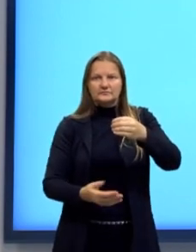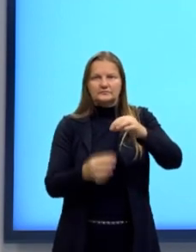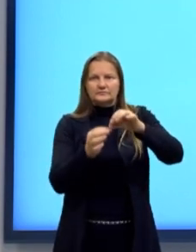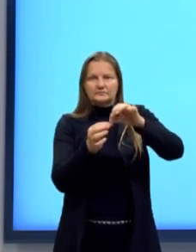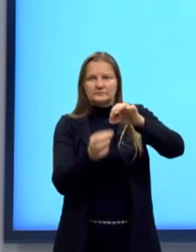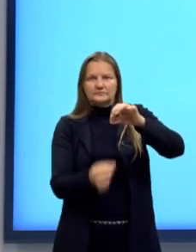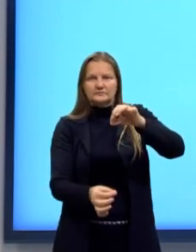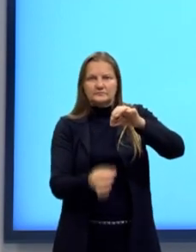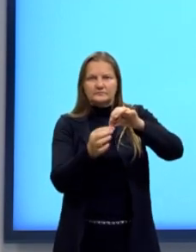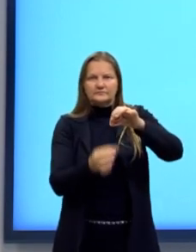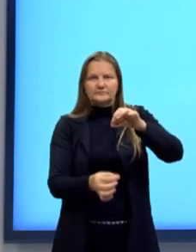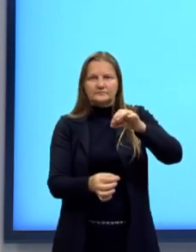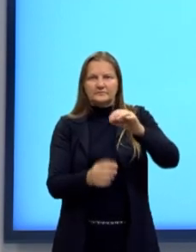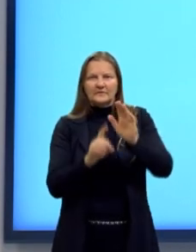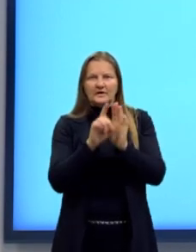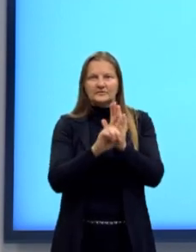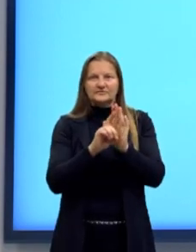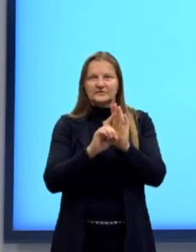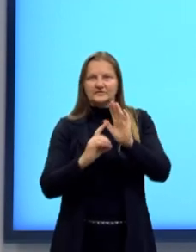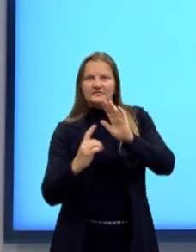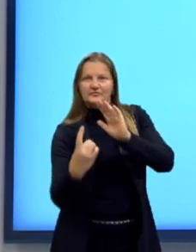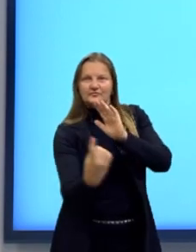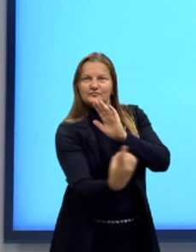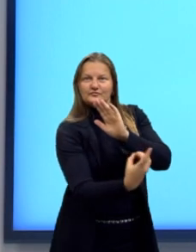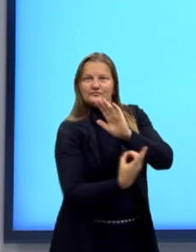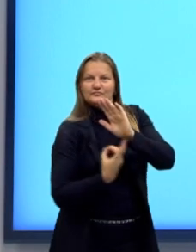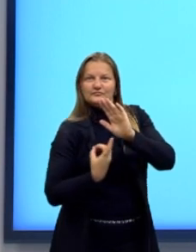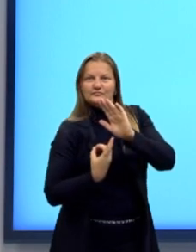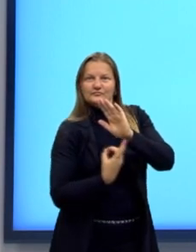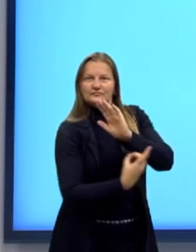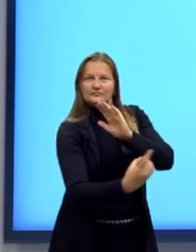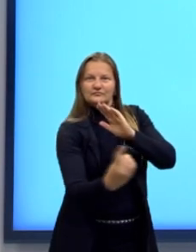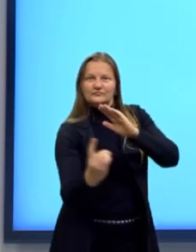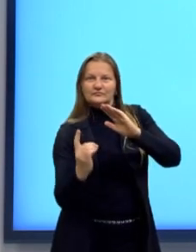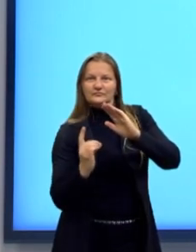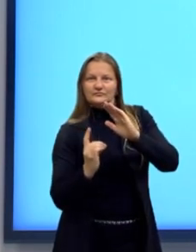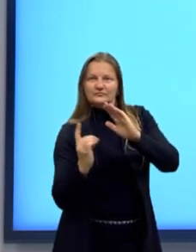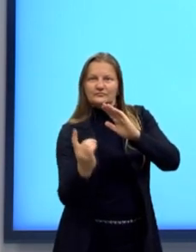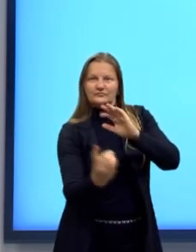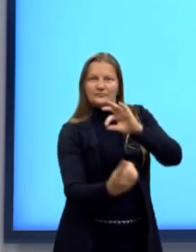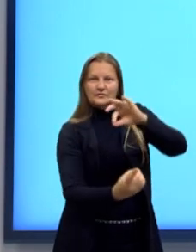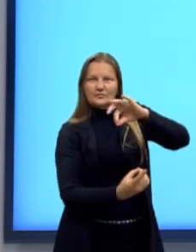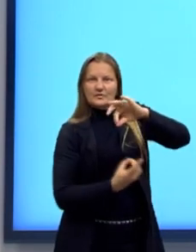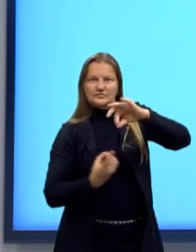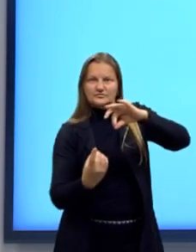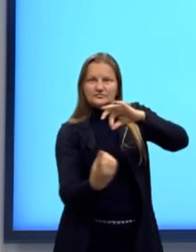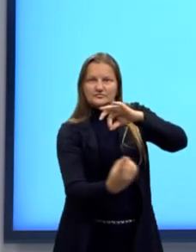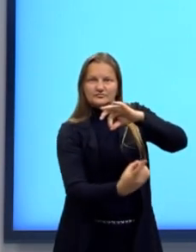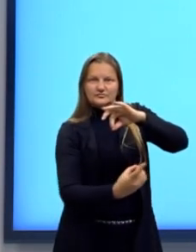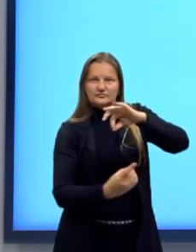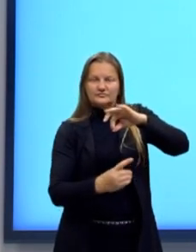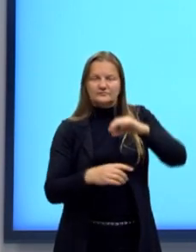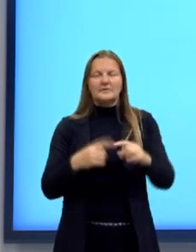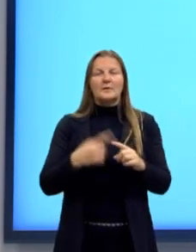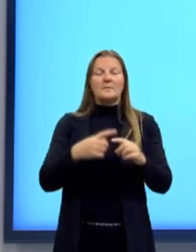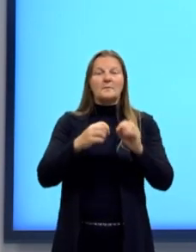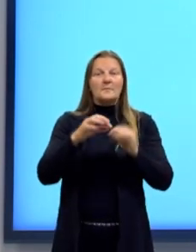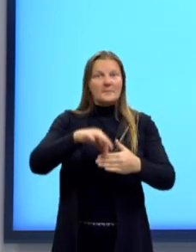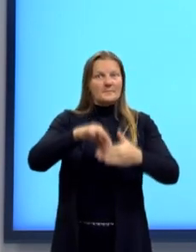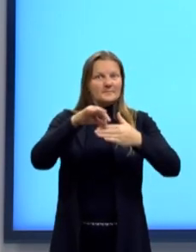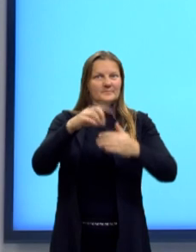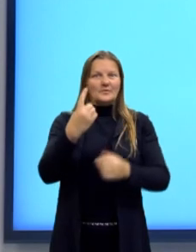então a diretriz seria o formato circular que forma Então essa base Tá mas é importante destacar